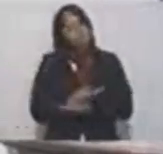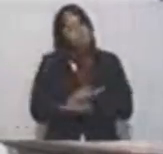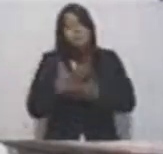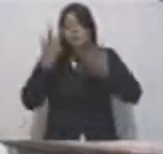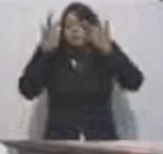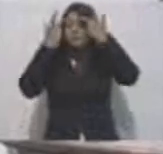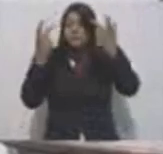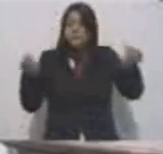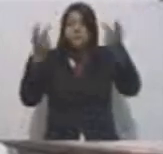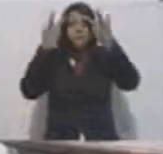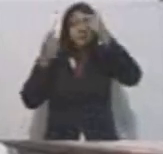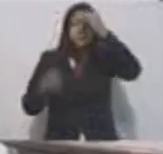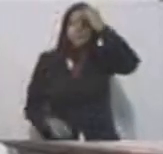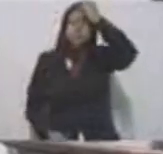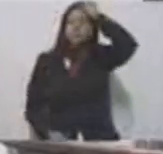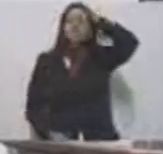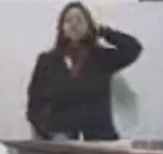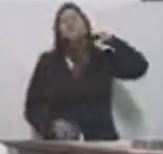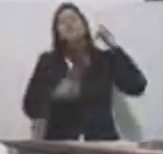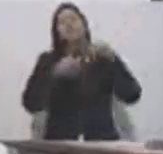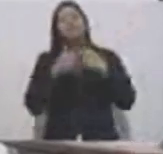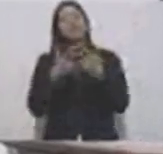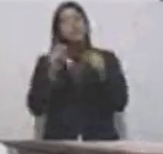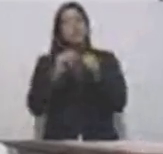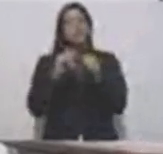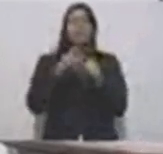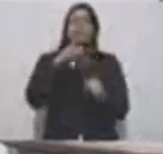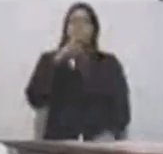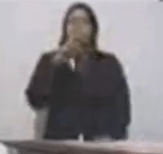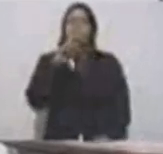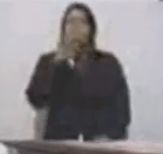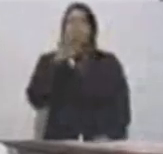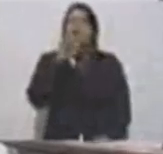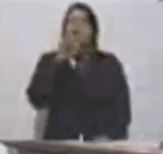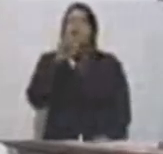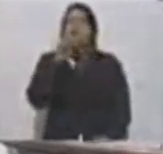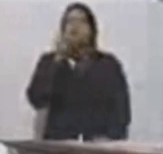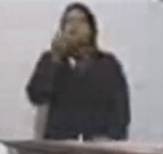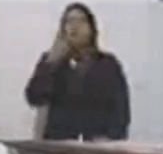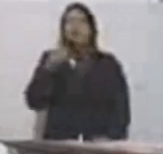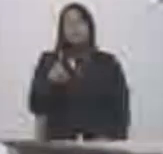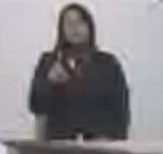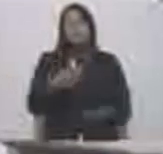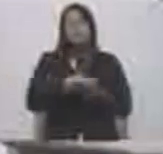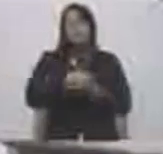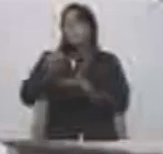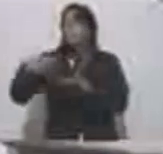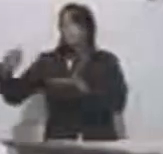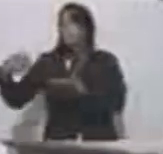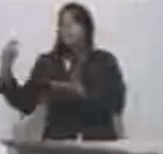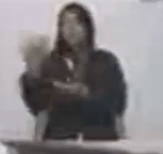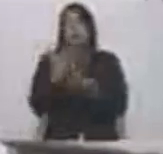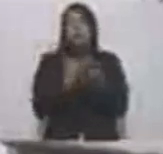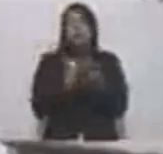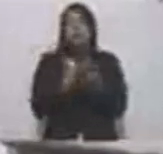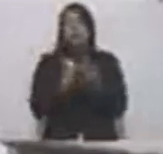simples. Eles realizam o pregão, aí faz a distribuição em todas as escolas de alimentos, chega